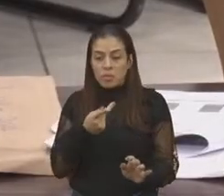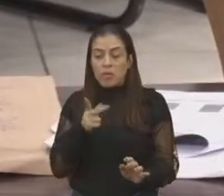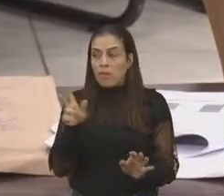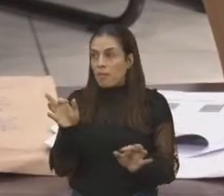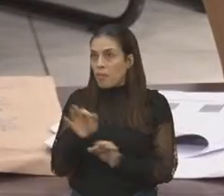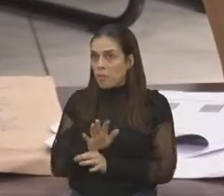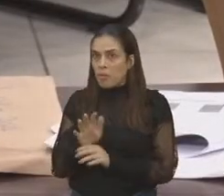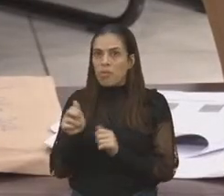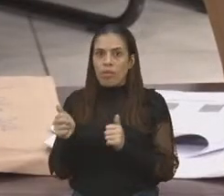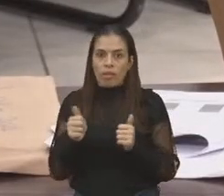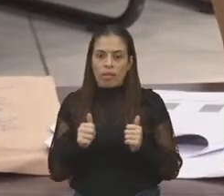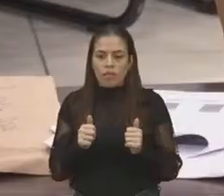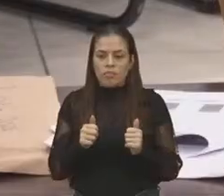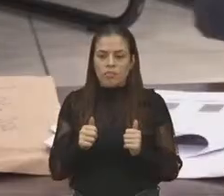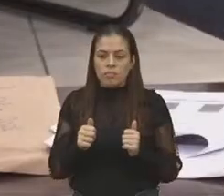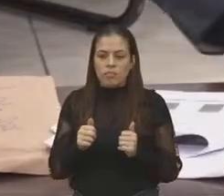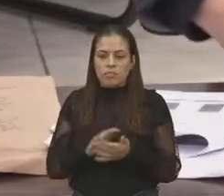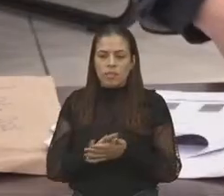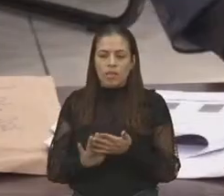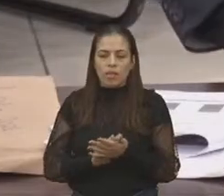nada também.